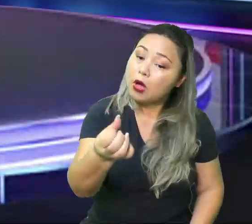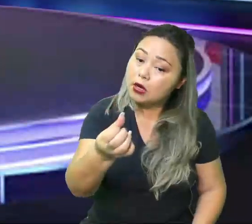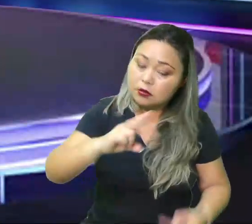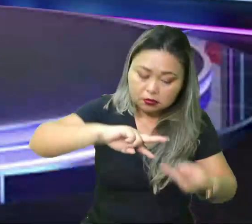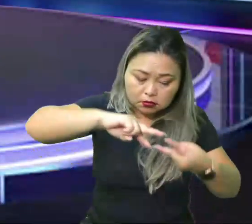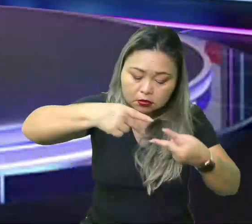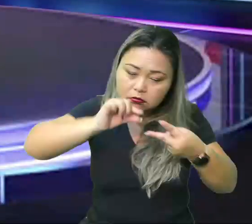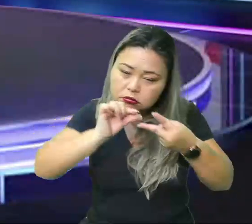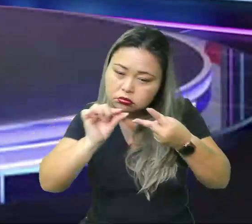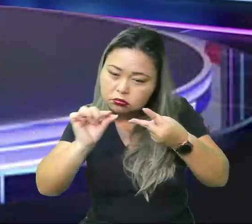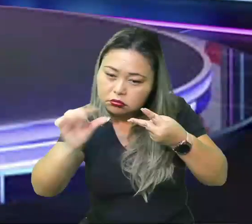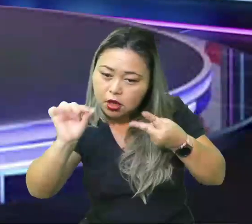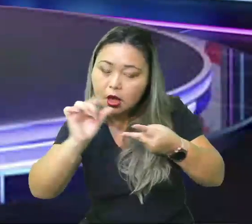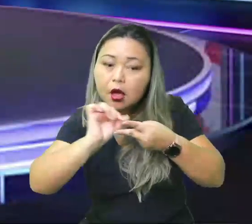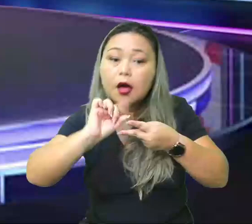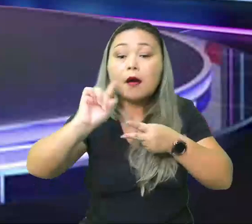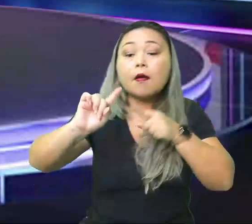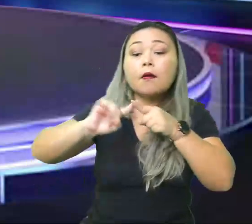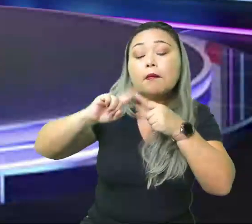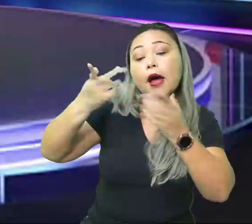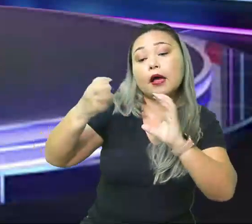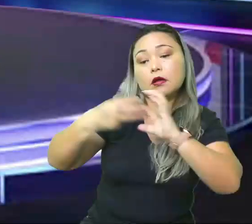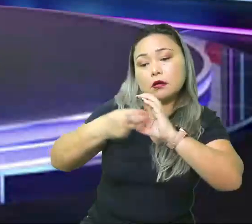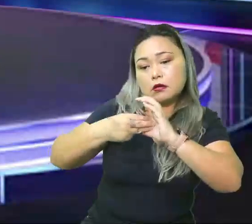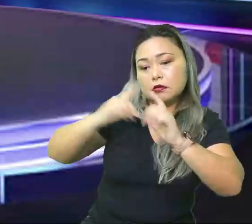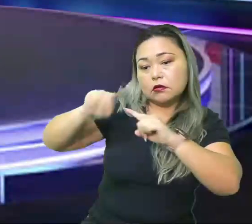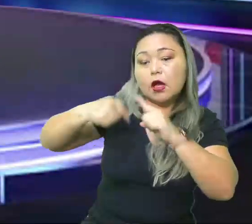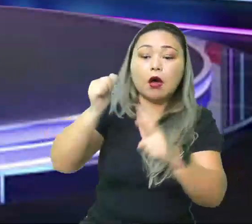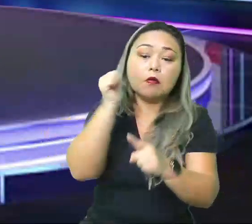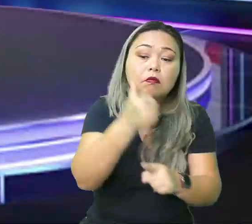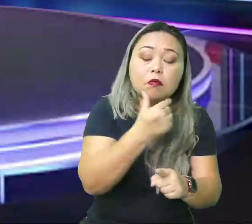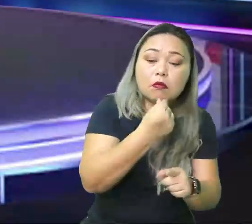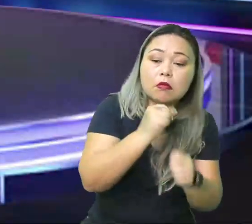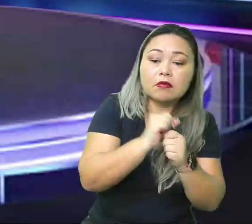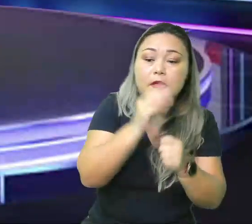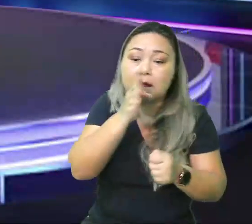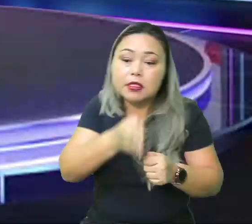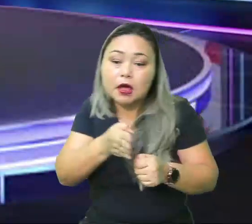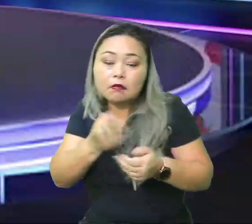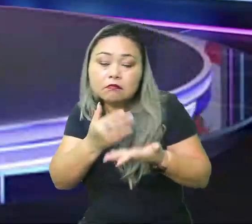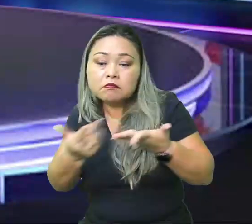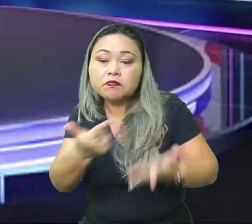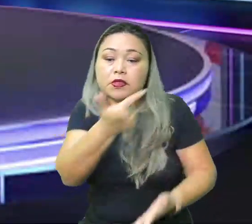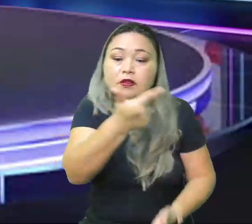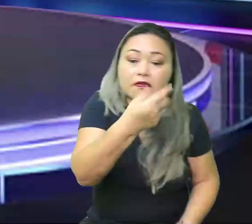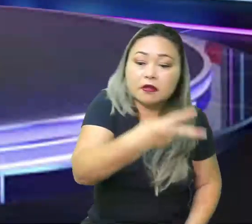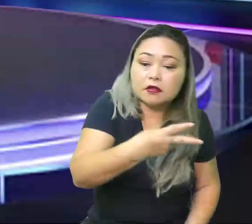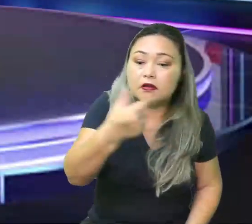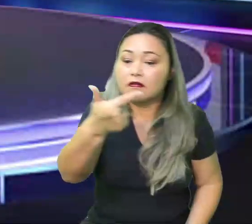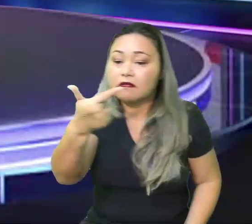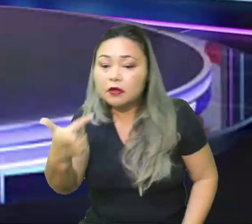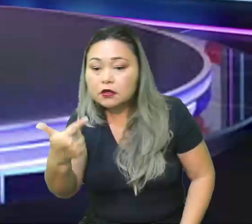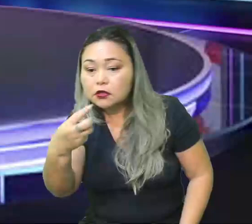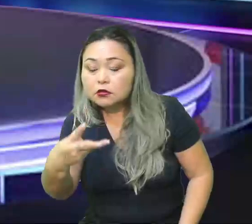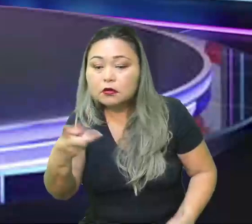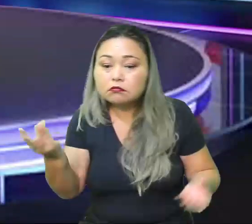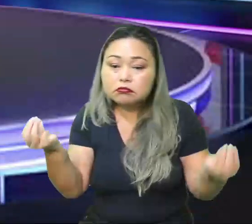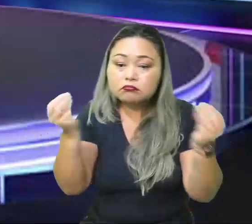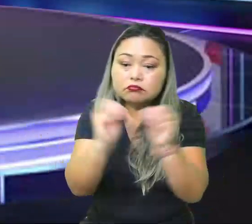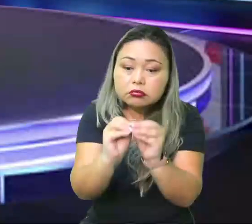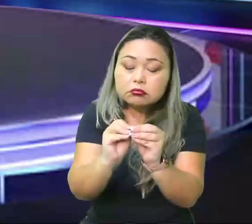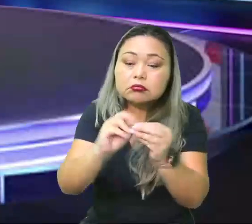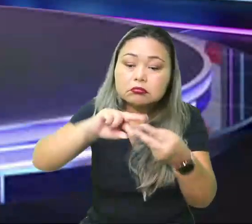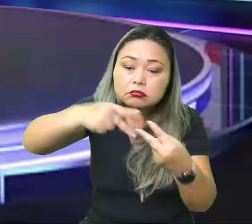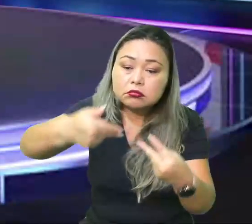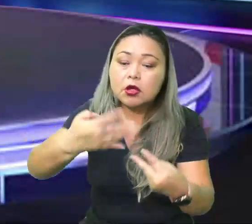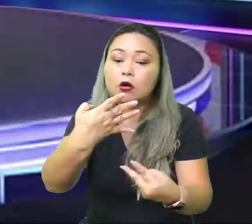cromossomos. Mas as nossas células reprodutivas, tanto o macho quanto a fêmea, vão ter metade delas, que são os 23, para formar o indivíduo,